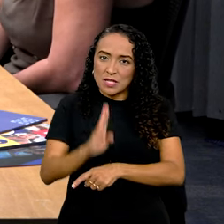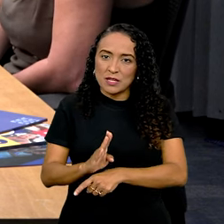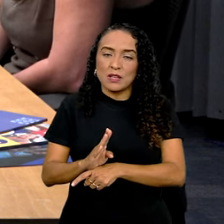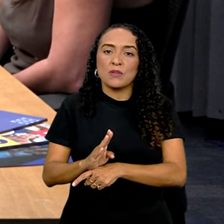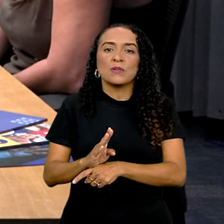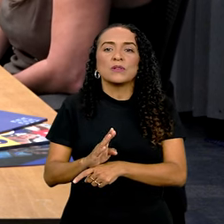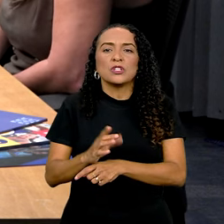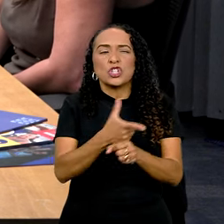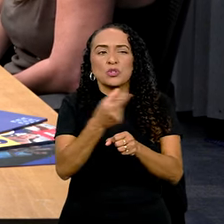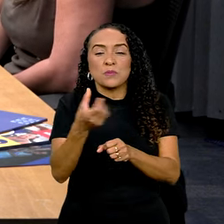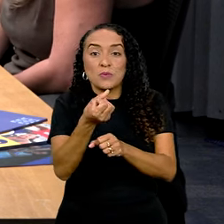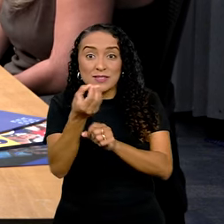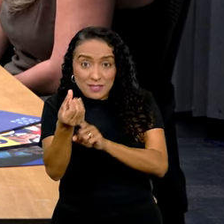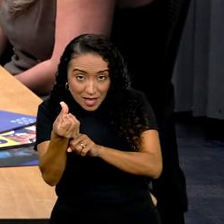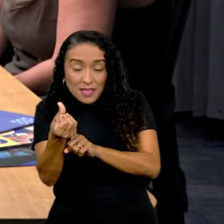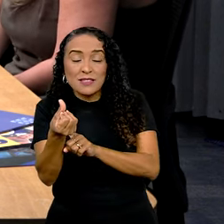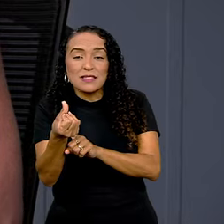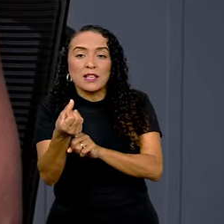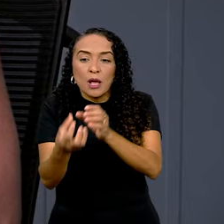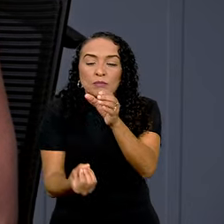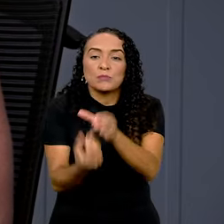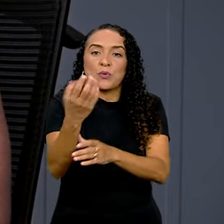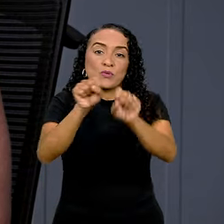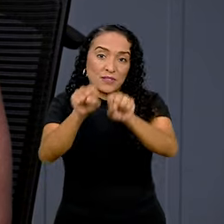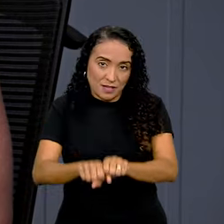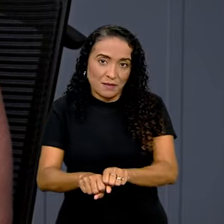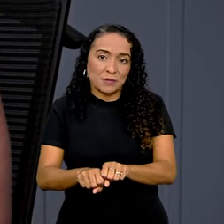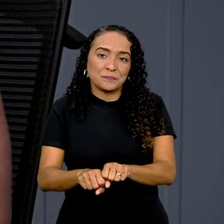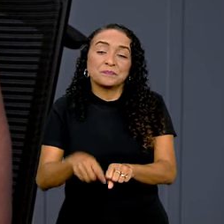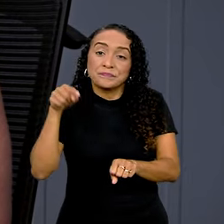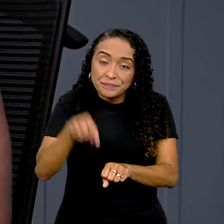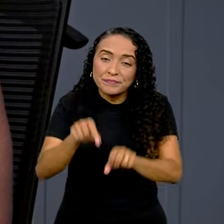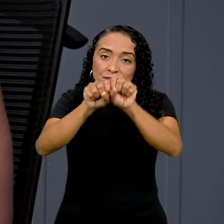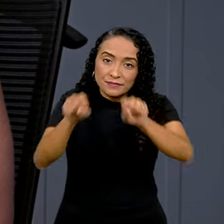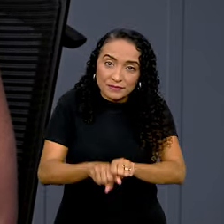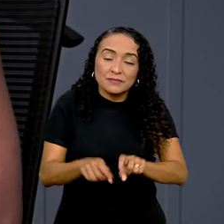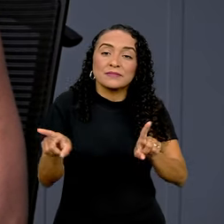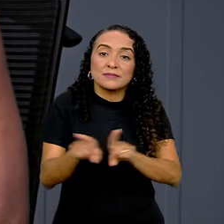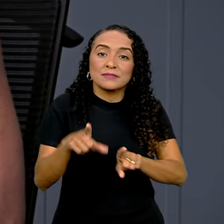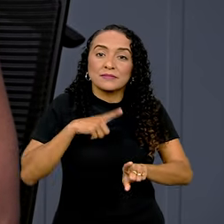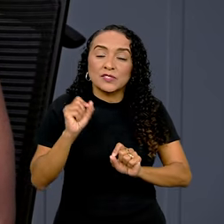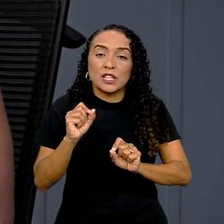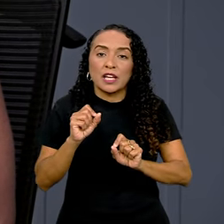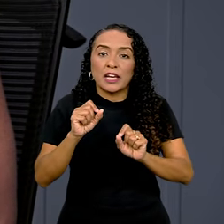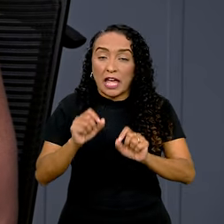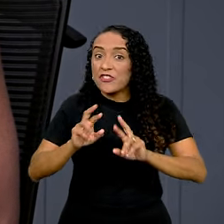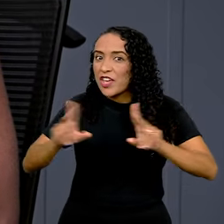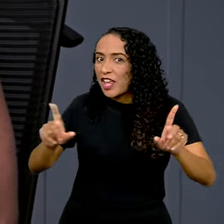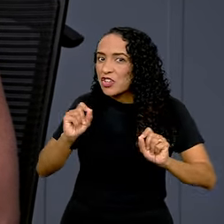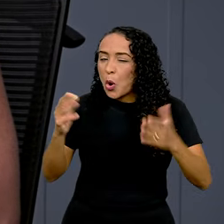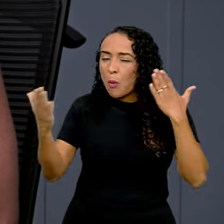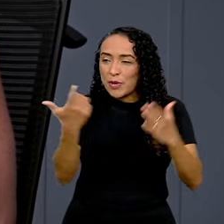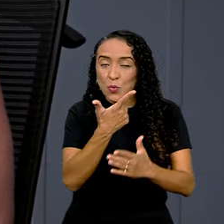brasileiro a partir da lozan de 2006 e instituiu o sistema e esse sistema também ele tem como